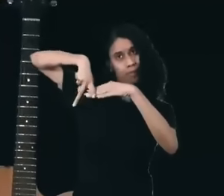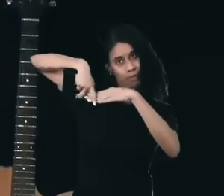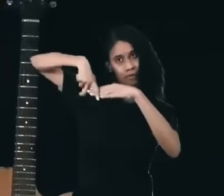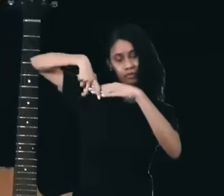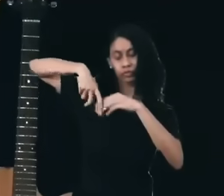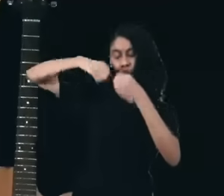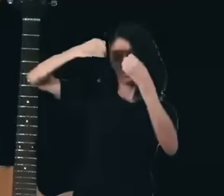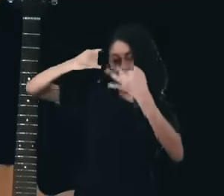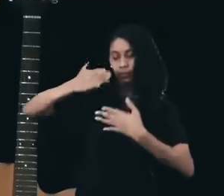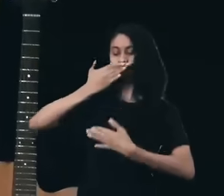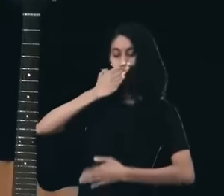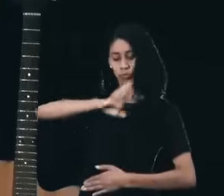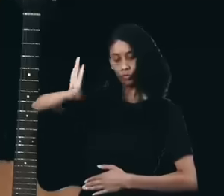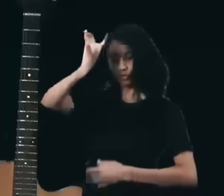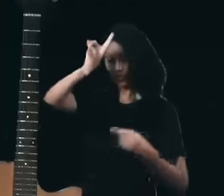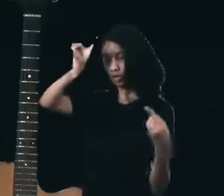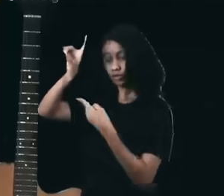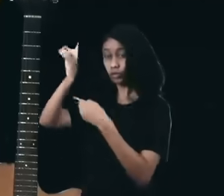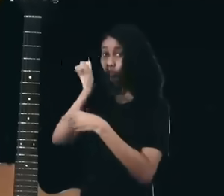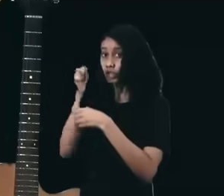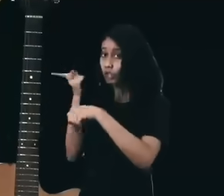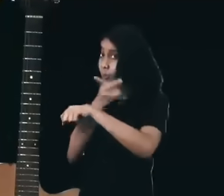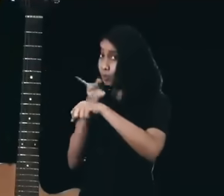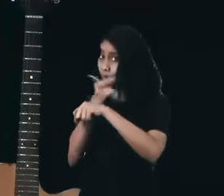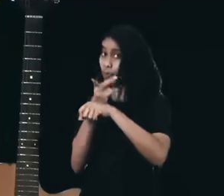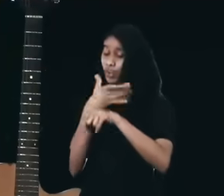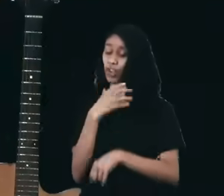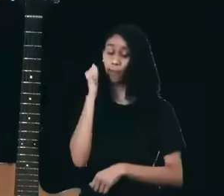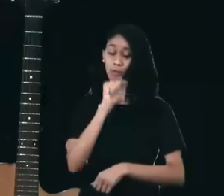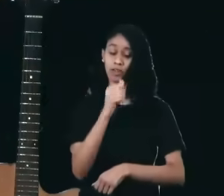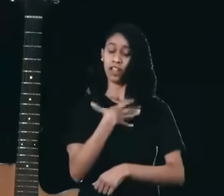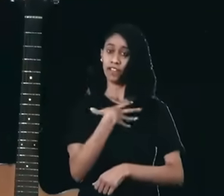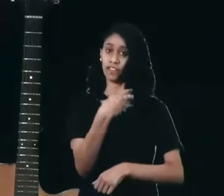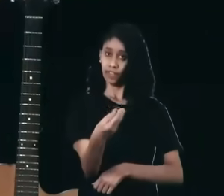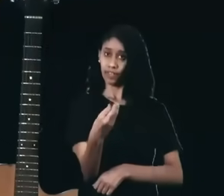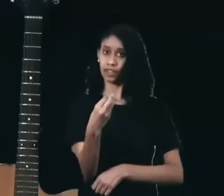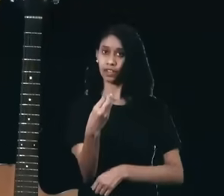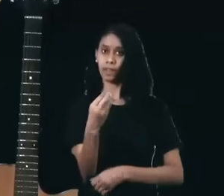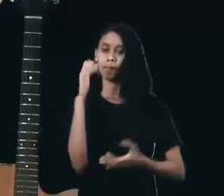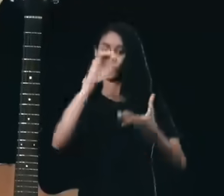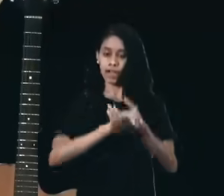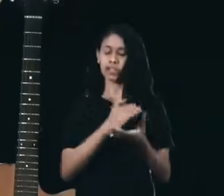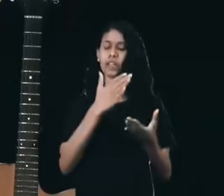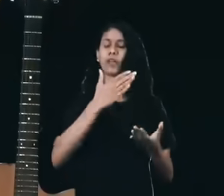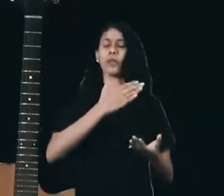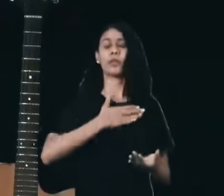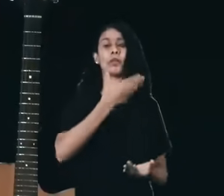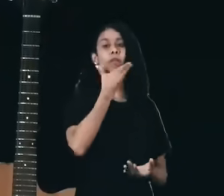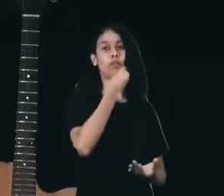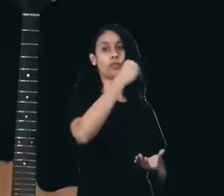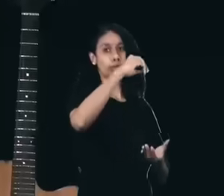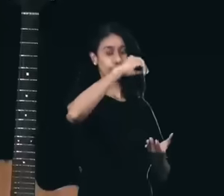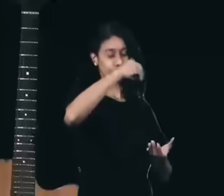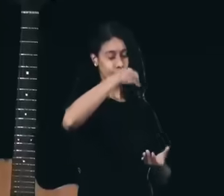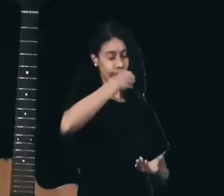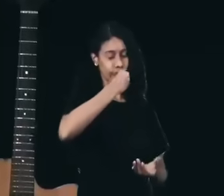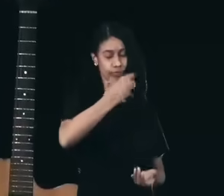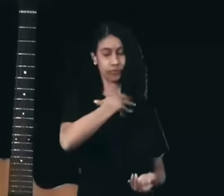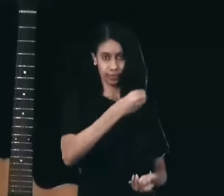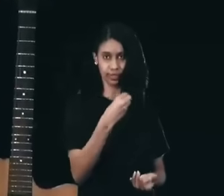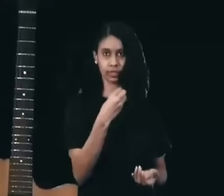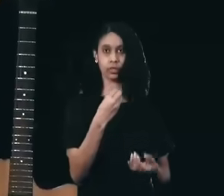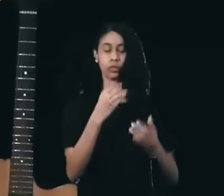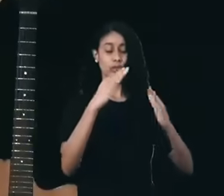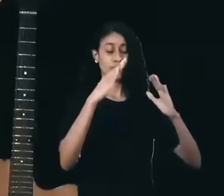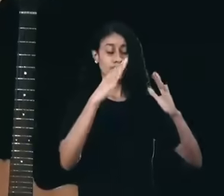céus, o Deus da terra, que não buscará filha, mulher para meu filho entre as filhas dos cananeus, por meios dos quais estou vivendo,